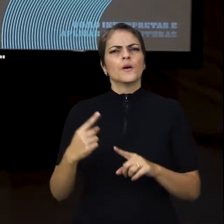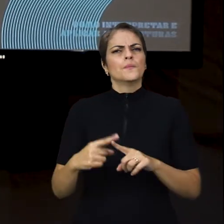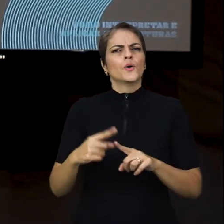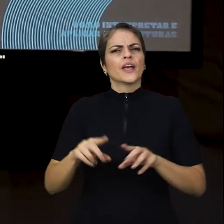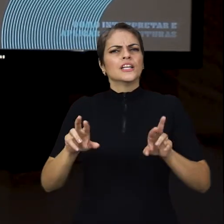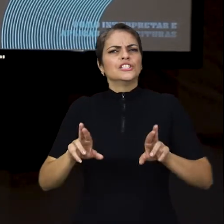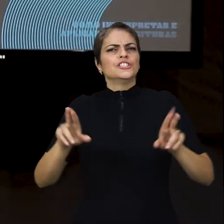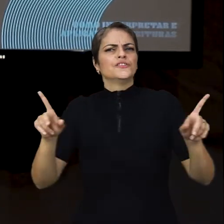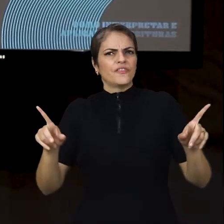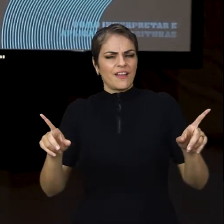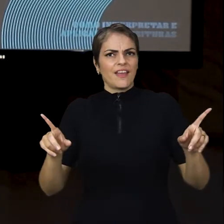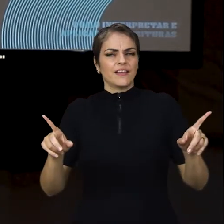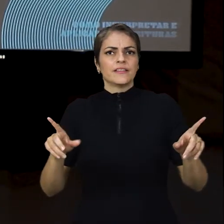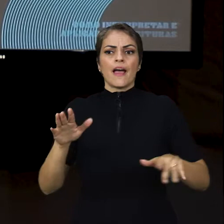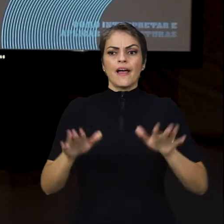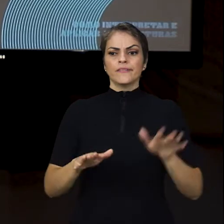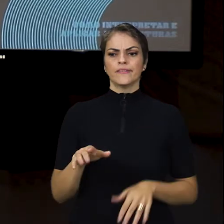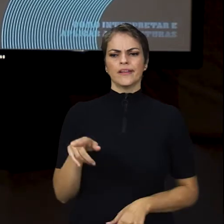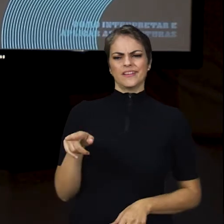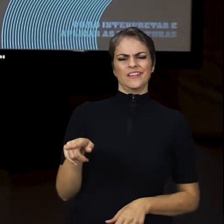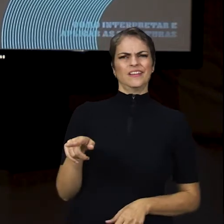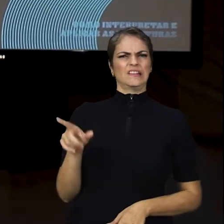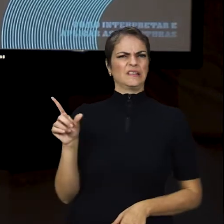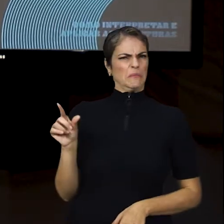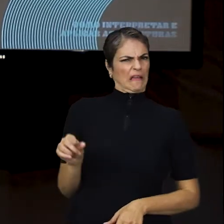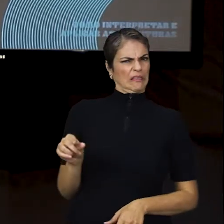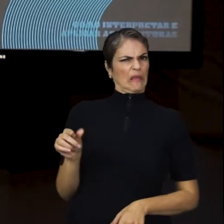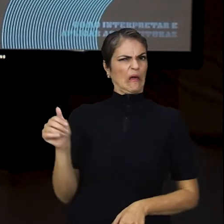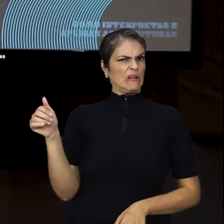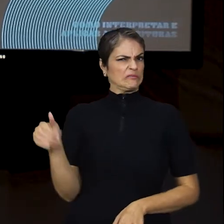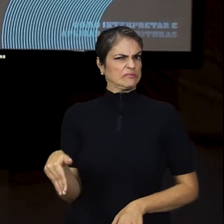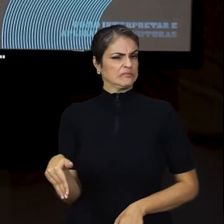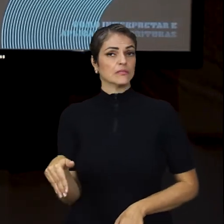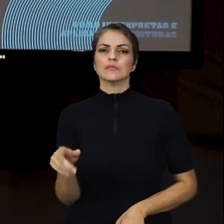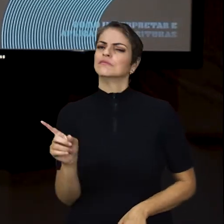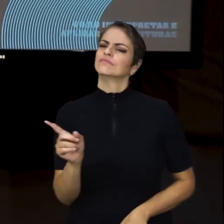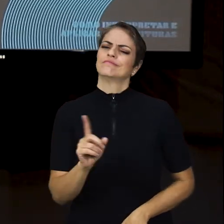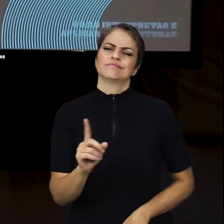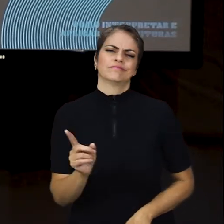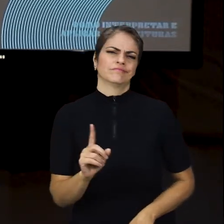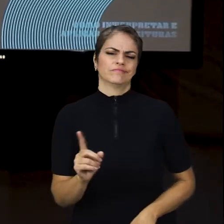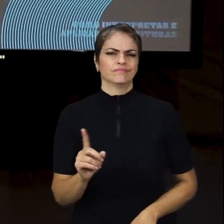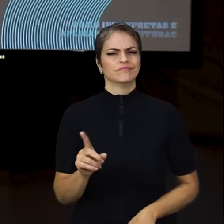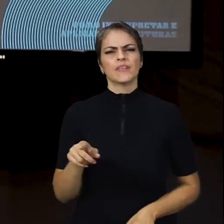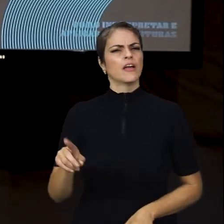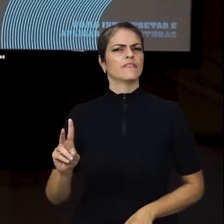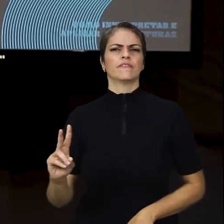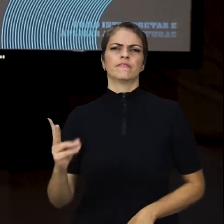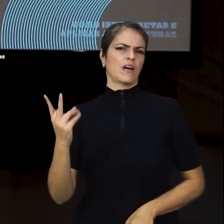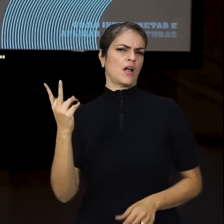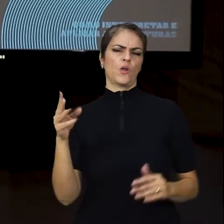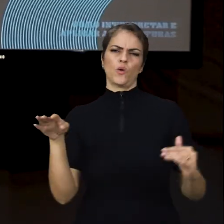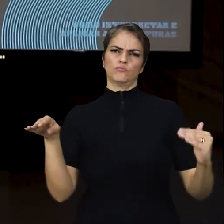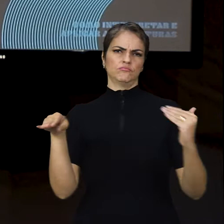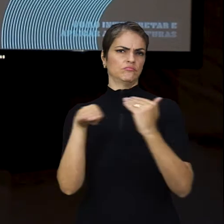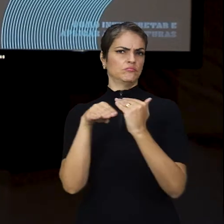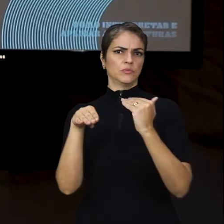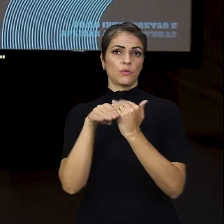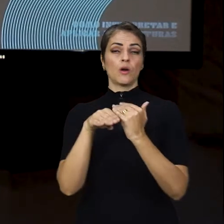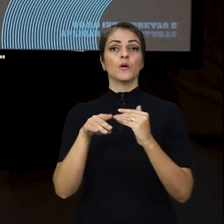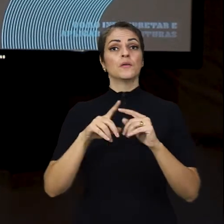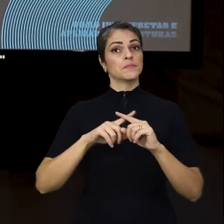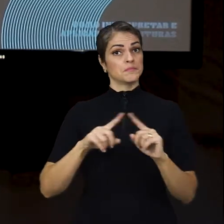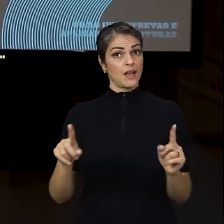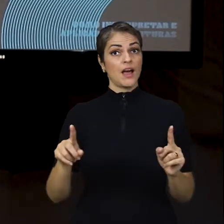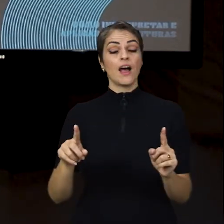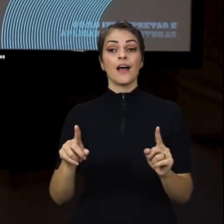dá uma impressão negativa a respeito dos profetas menores, como se eles fossem de menor valor ou de menor importância. Na verdade,